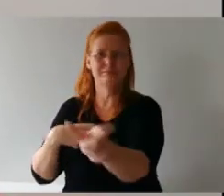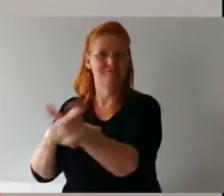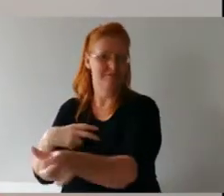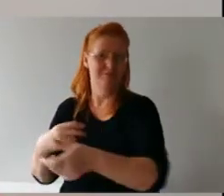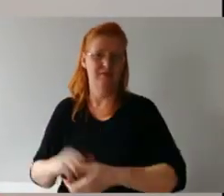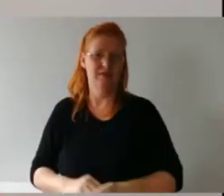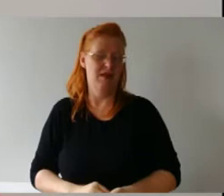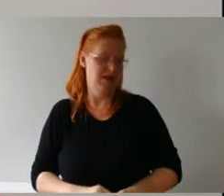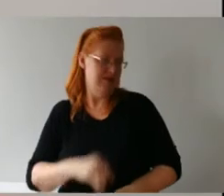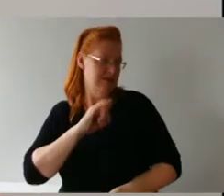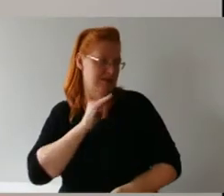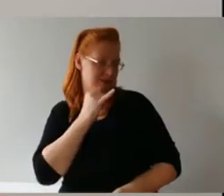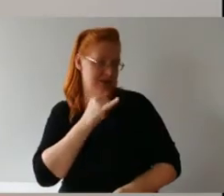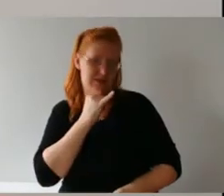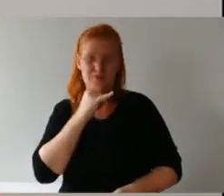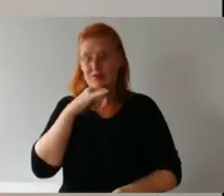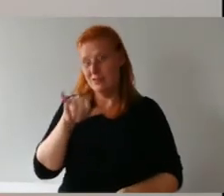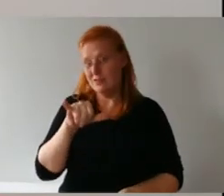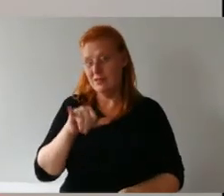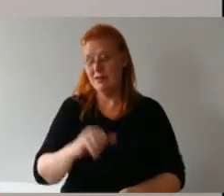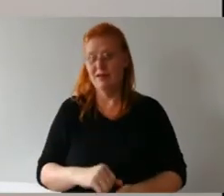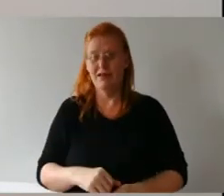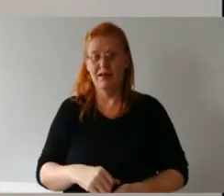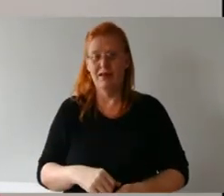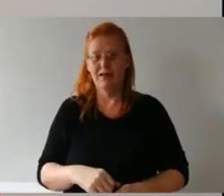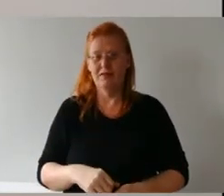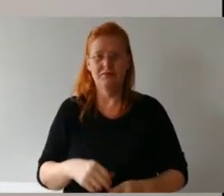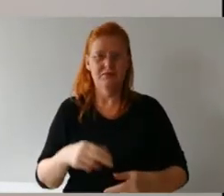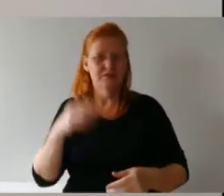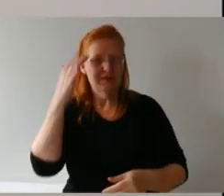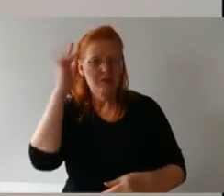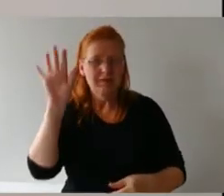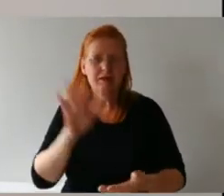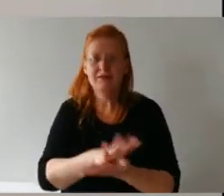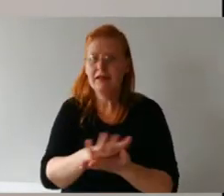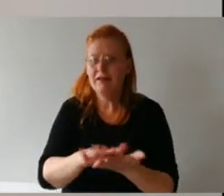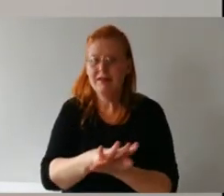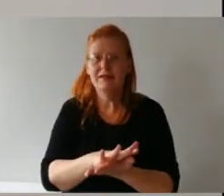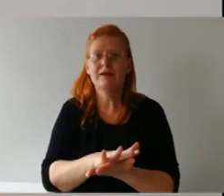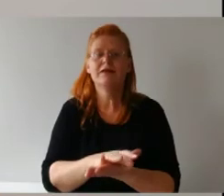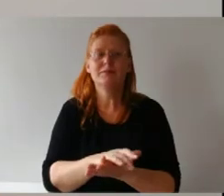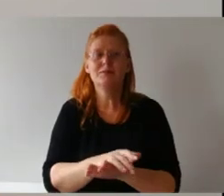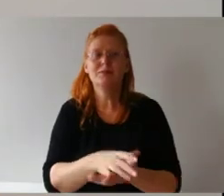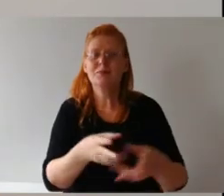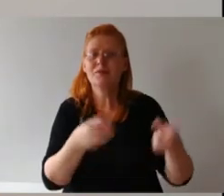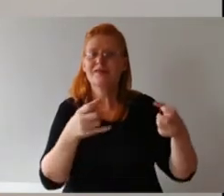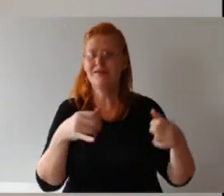que quando elas perdiam as estribeiras e não sabiam o que estavam fazendo, é que elas demonstravam seu charme.